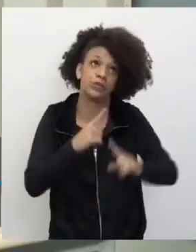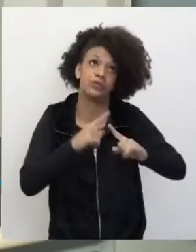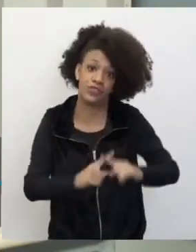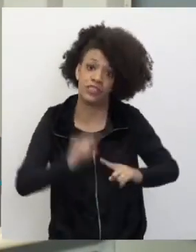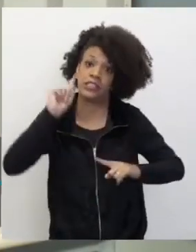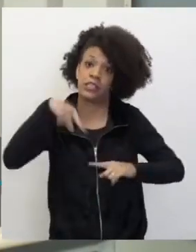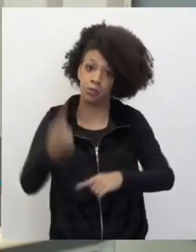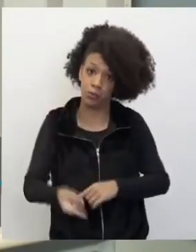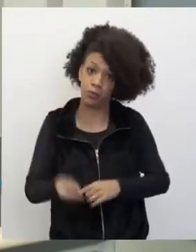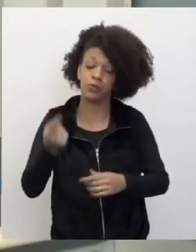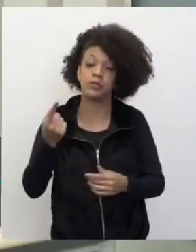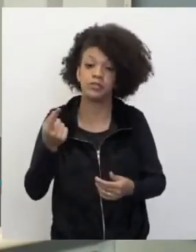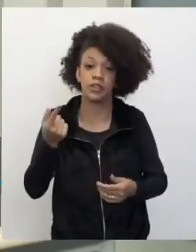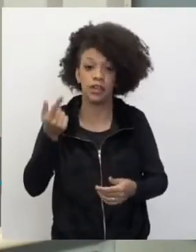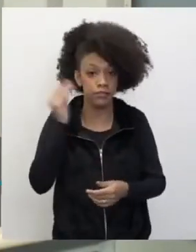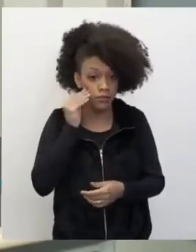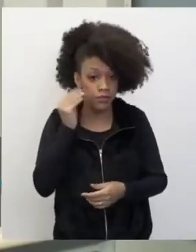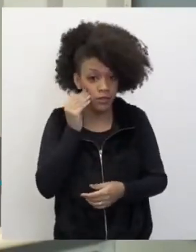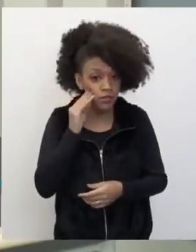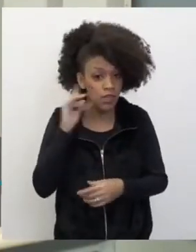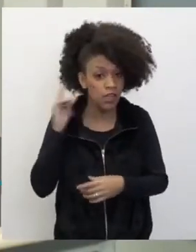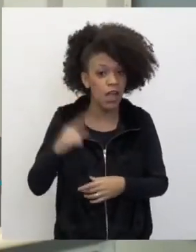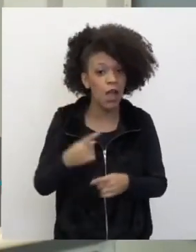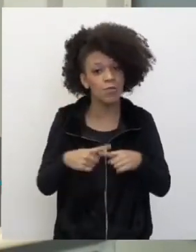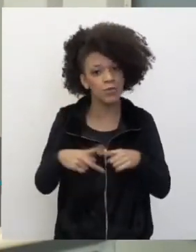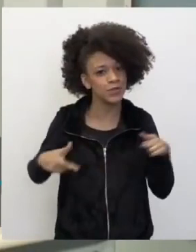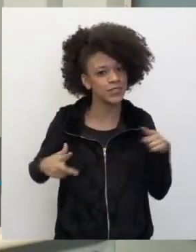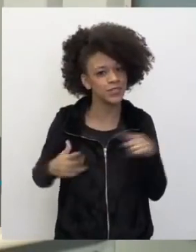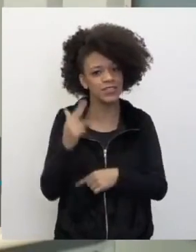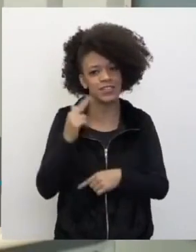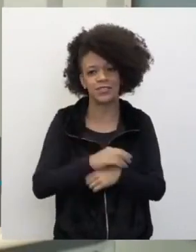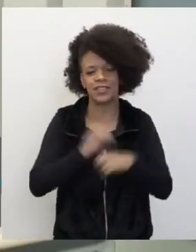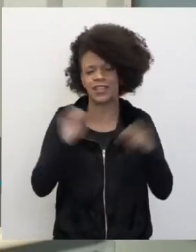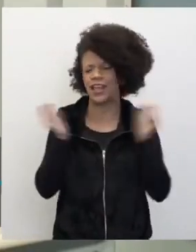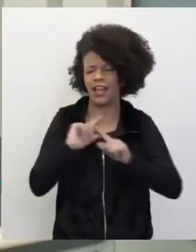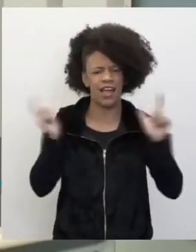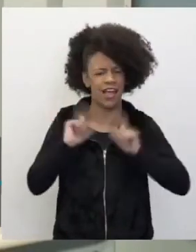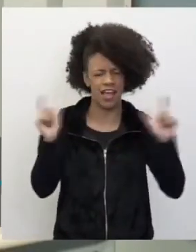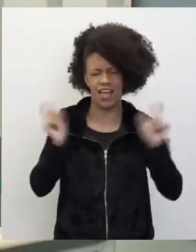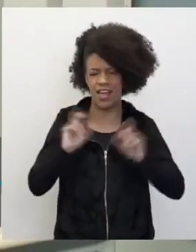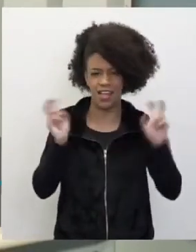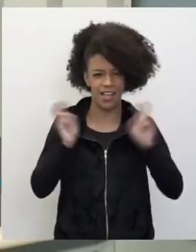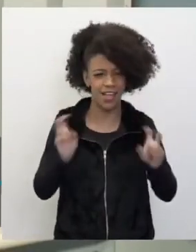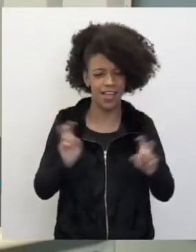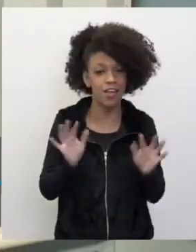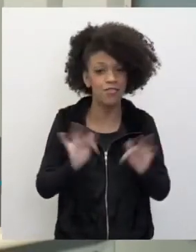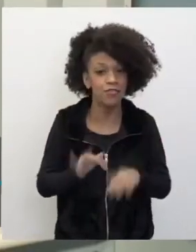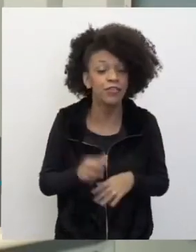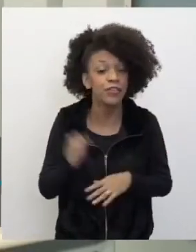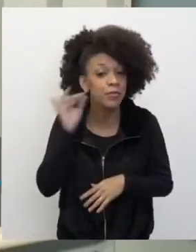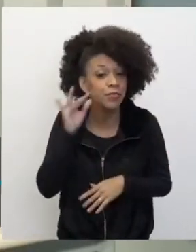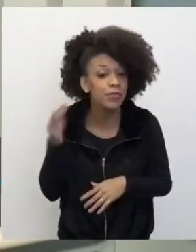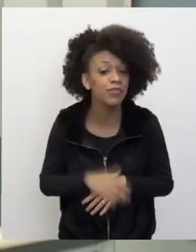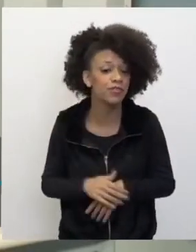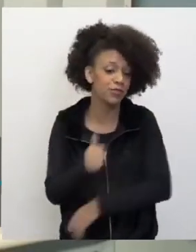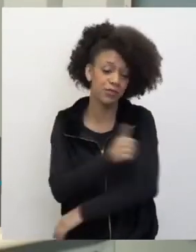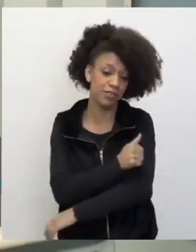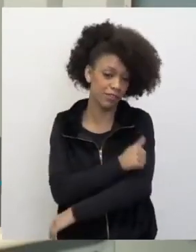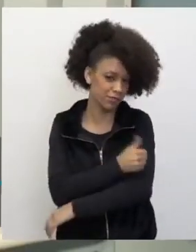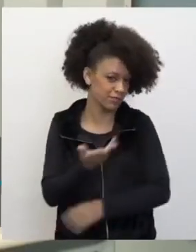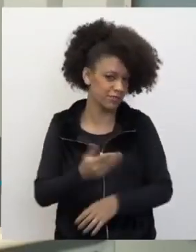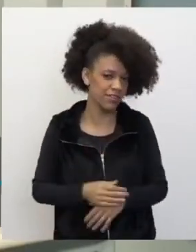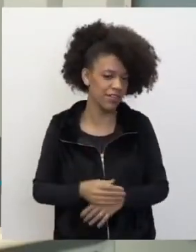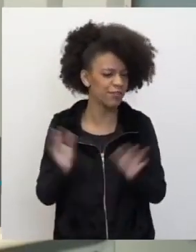eles acertaram, eles ficaram doidos. É que eu cortei a gravação, mas eles gritaram, eles ficaram muito felizes. Imagina a nossa turma, né? Eles